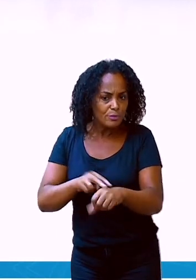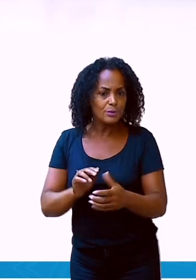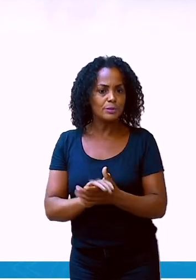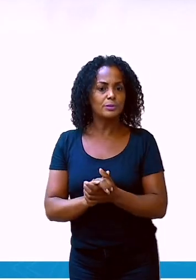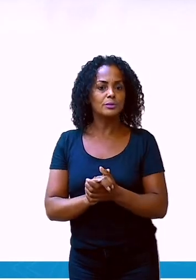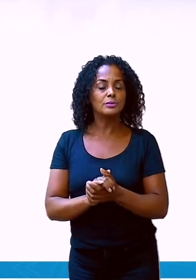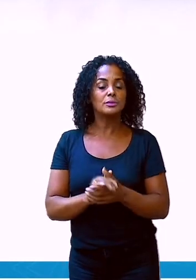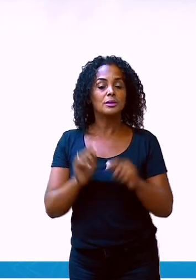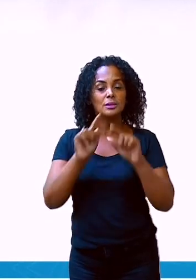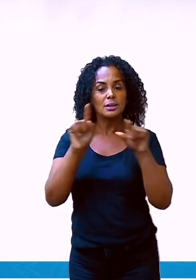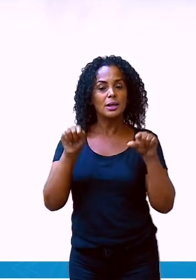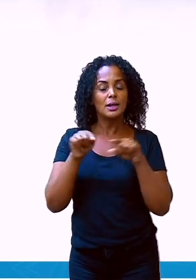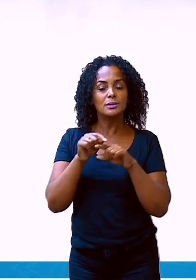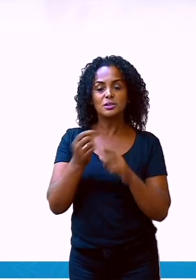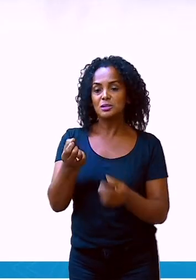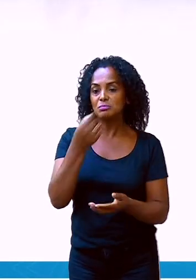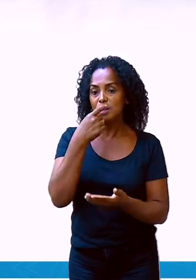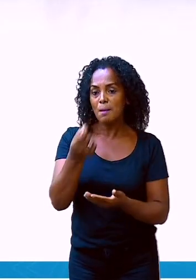caixa de remédio,